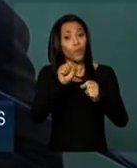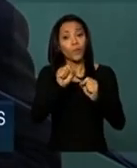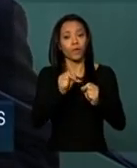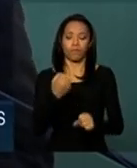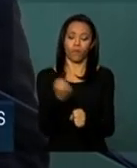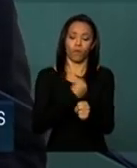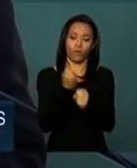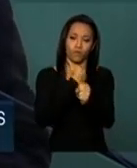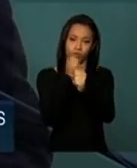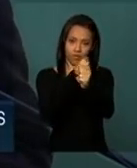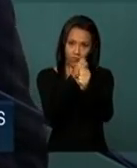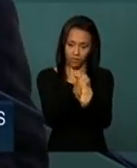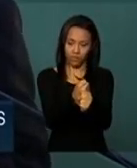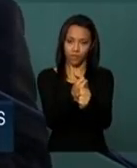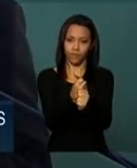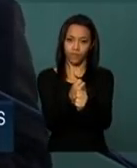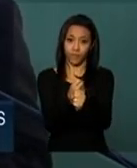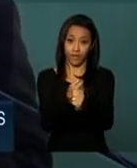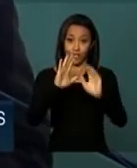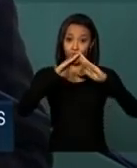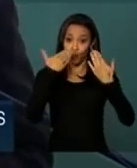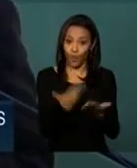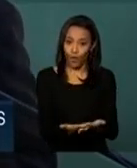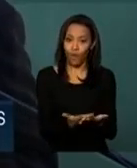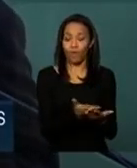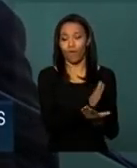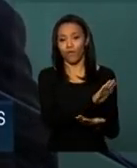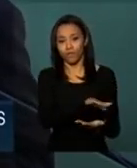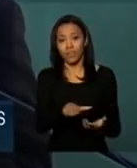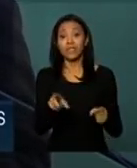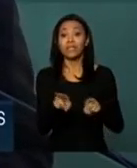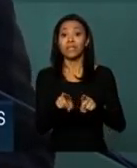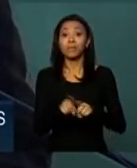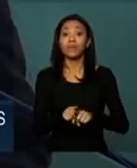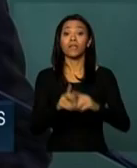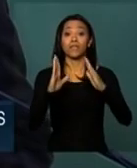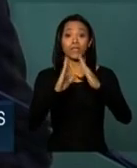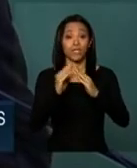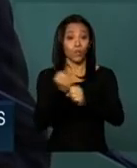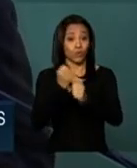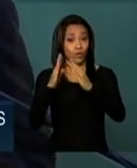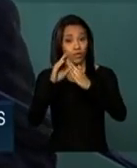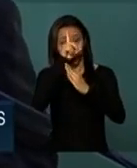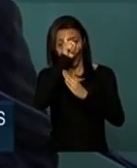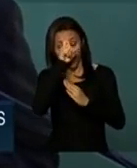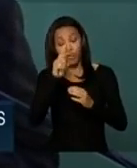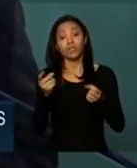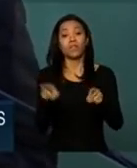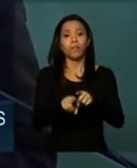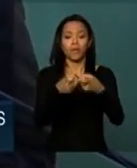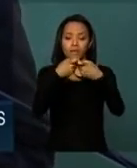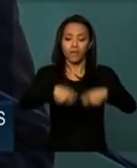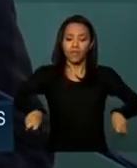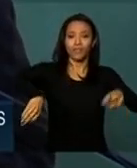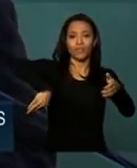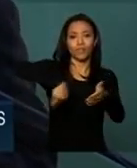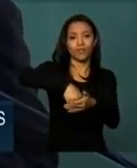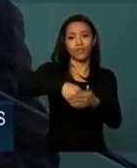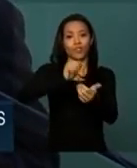de unidades escolares, unidades básicas de saúde, quadras poliesportivas,